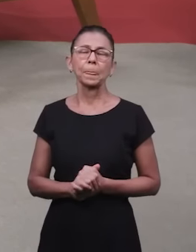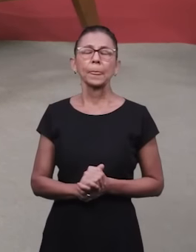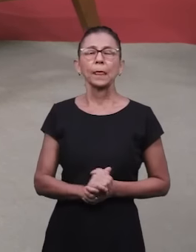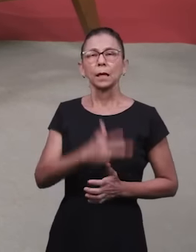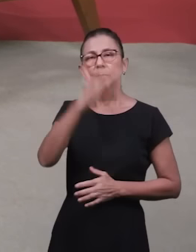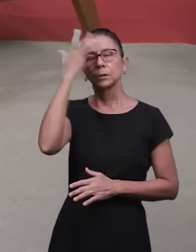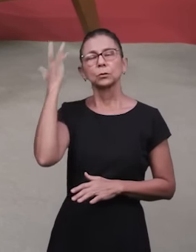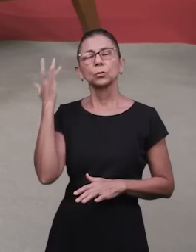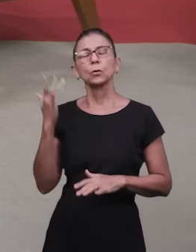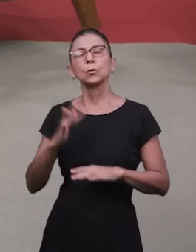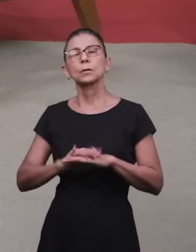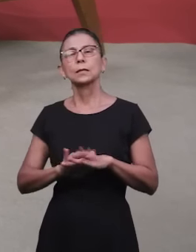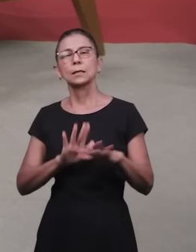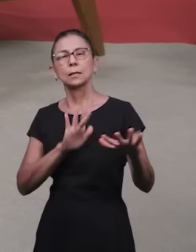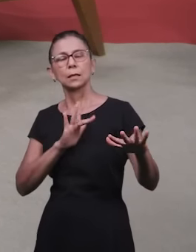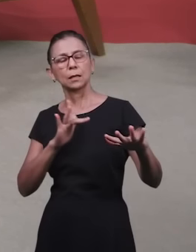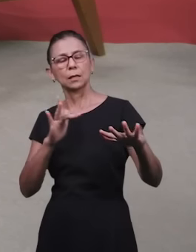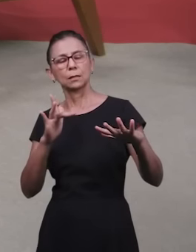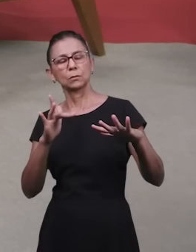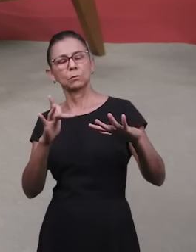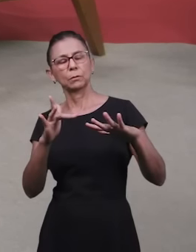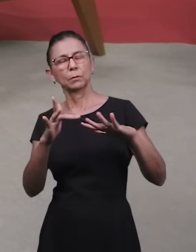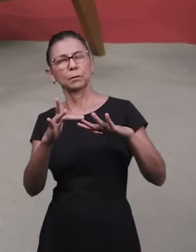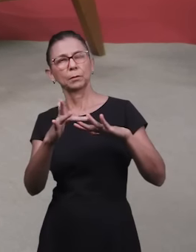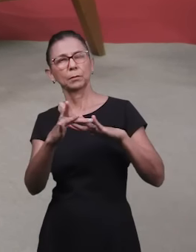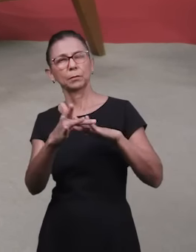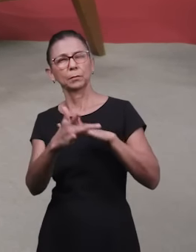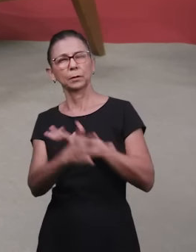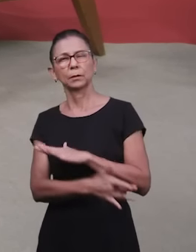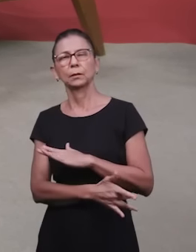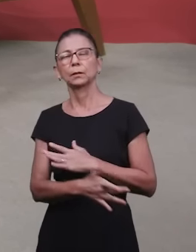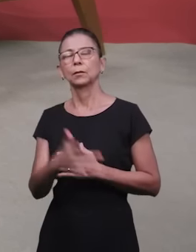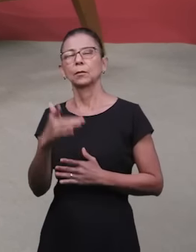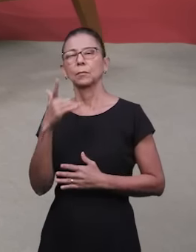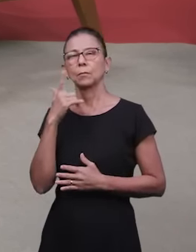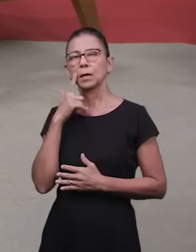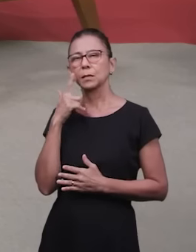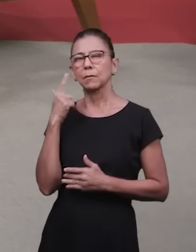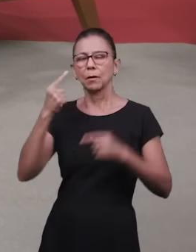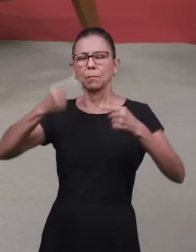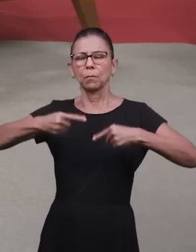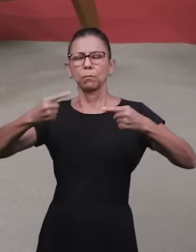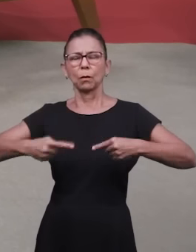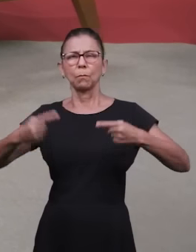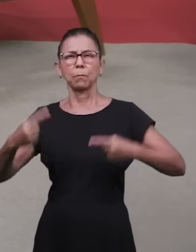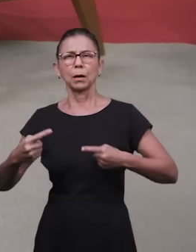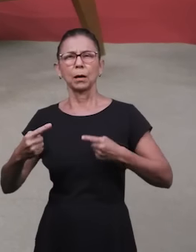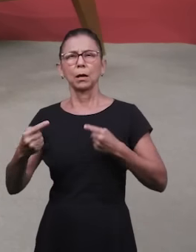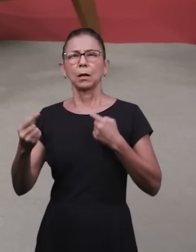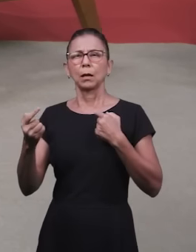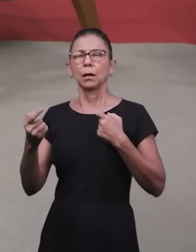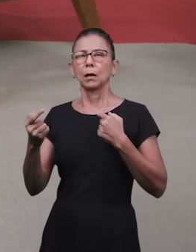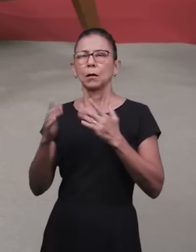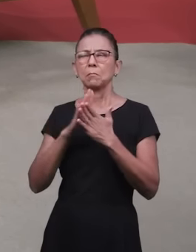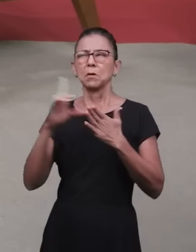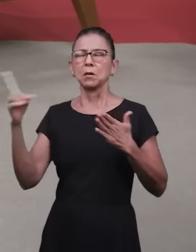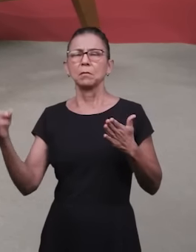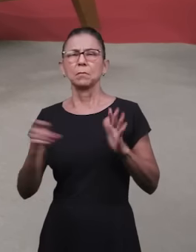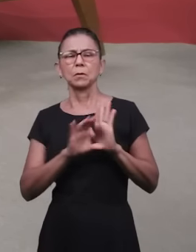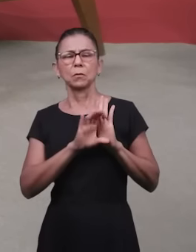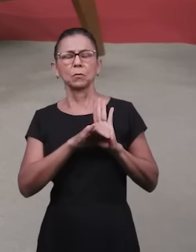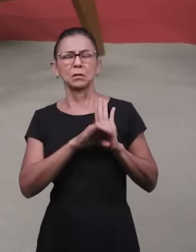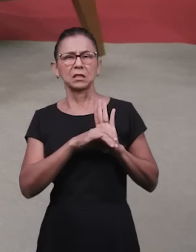redes sociais e começam a ver as discussões sobre Bíblia, sobre conceitos e tal. Isso